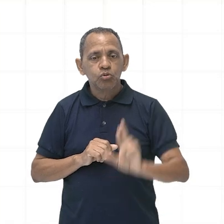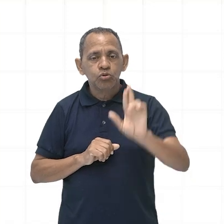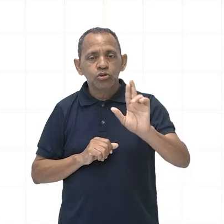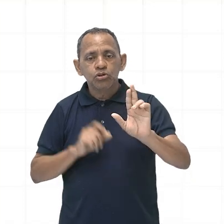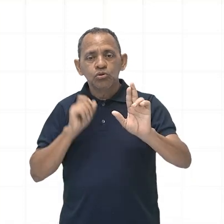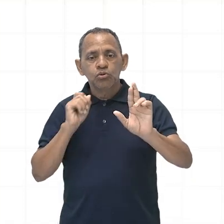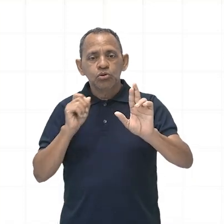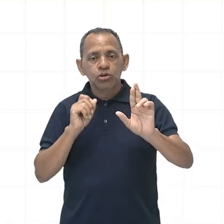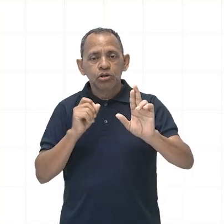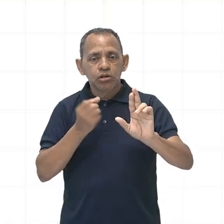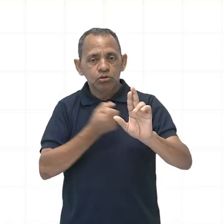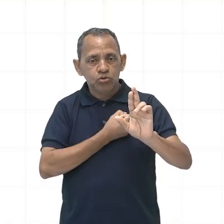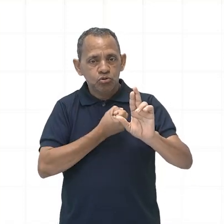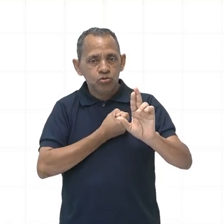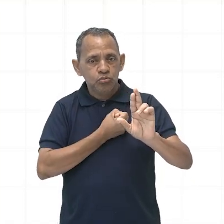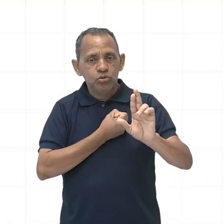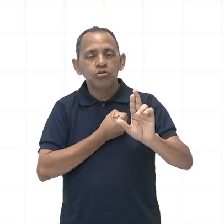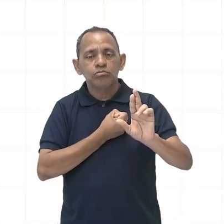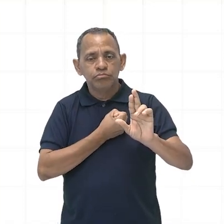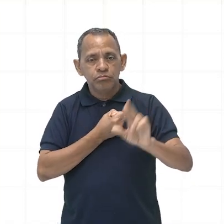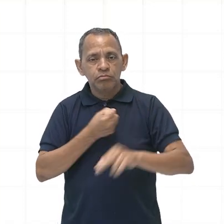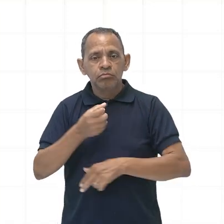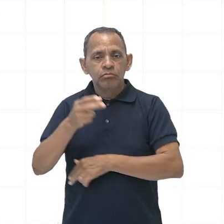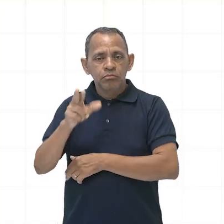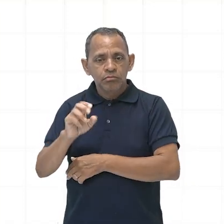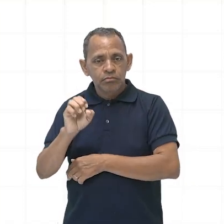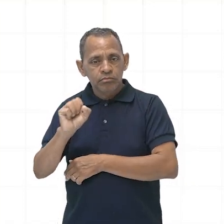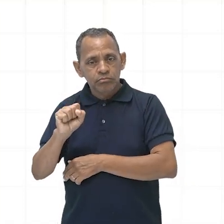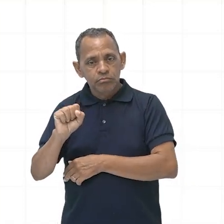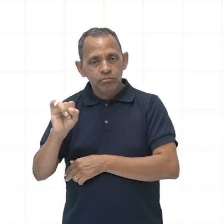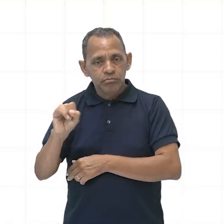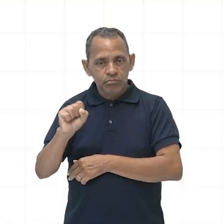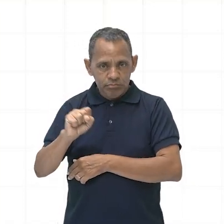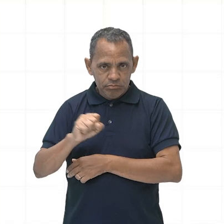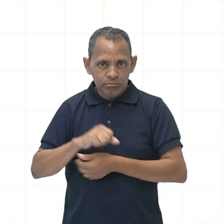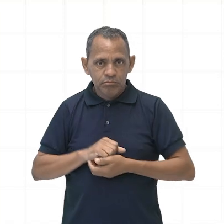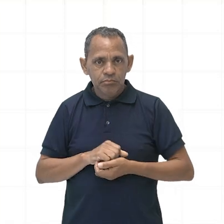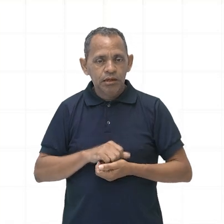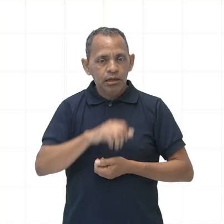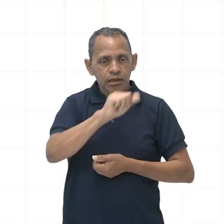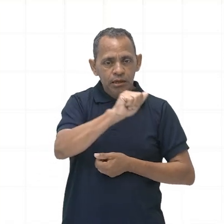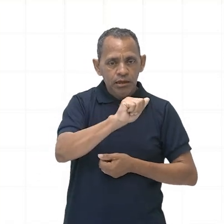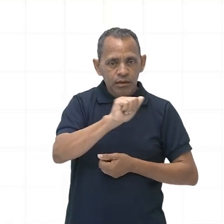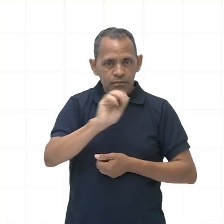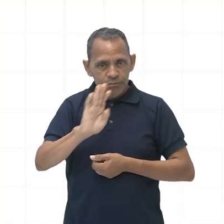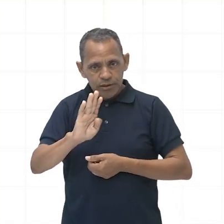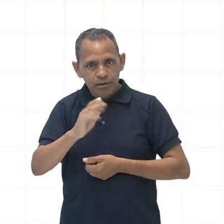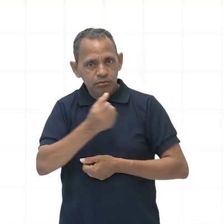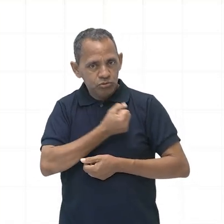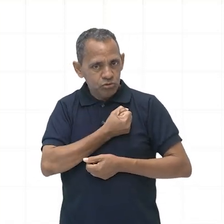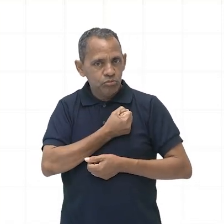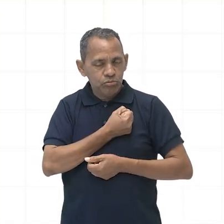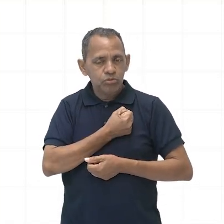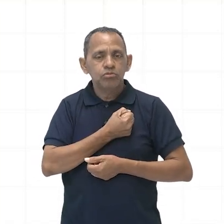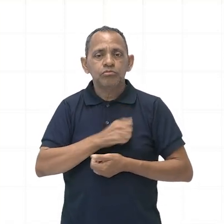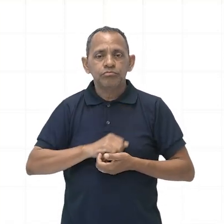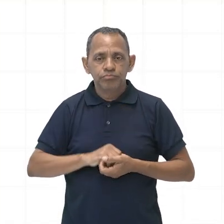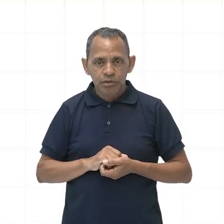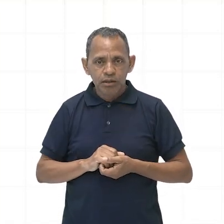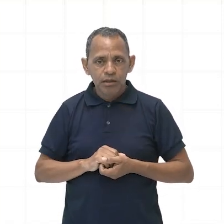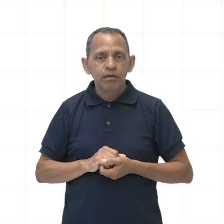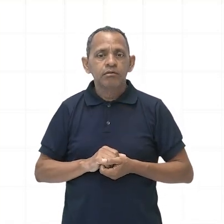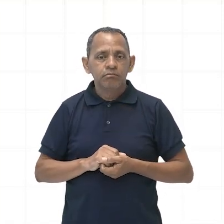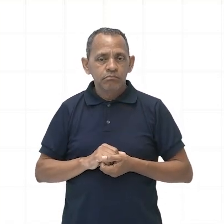ó, números reais, né? A e B são números reais, pertence aí ao conjunto dos